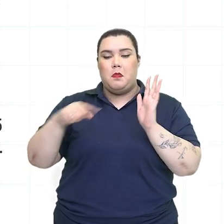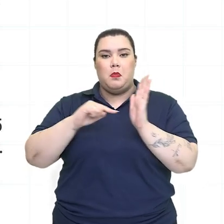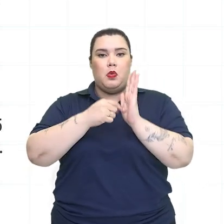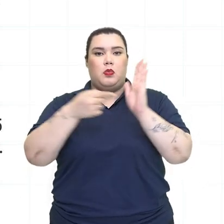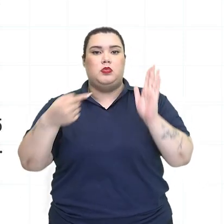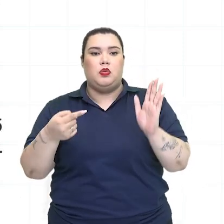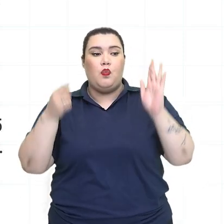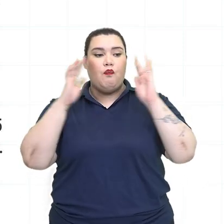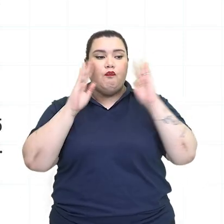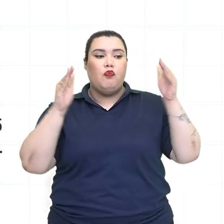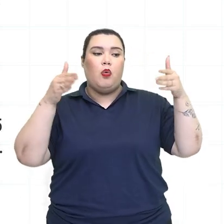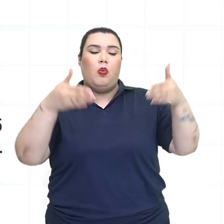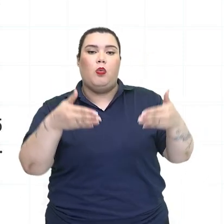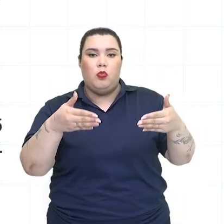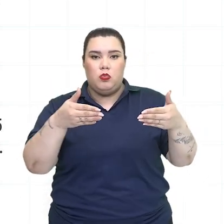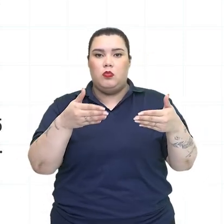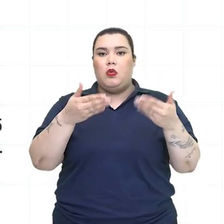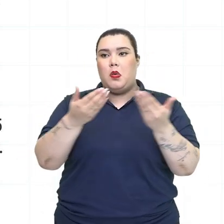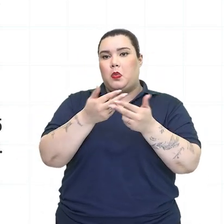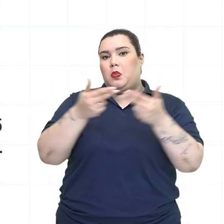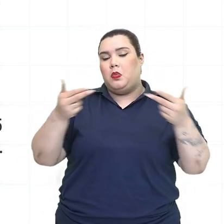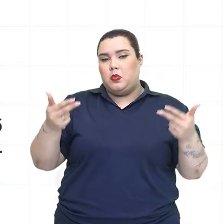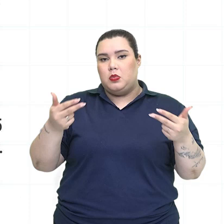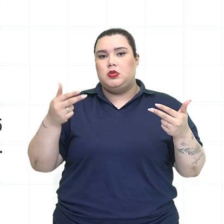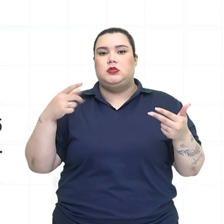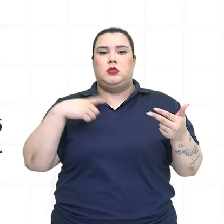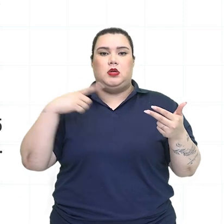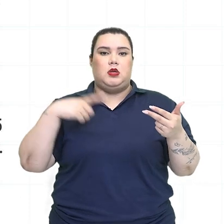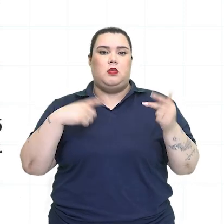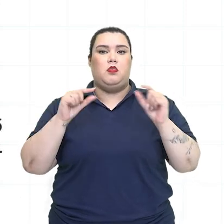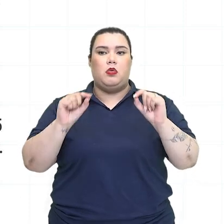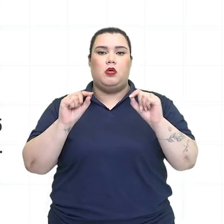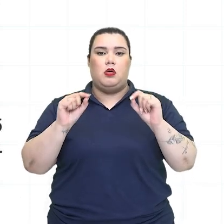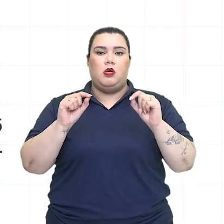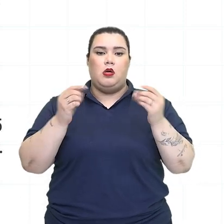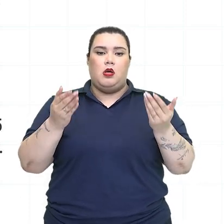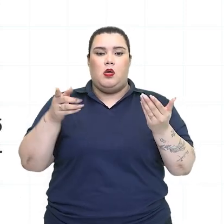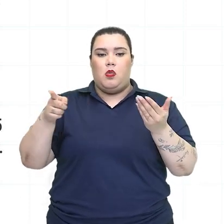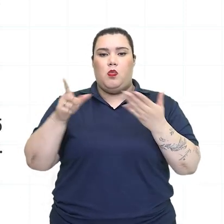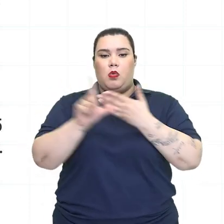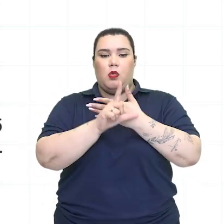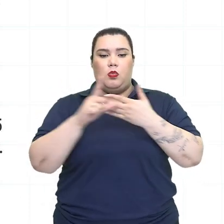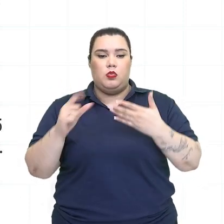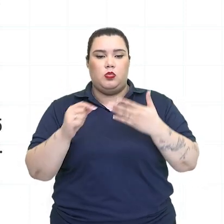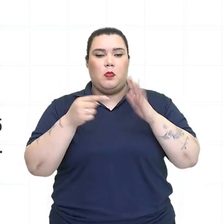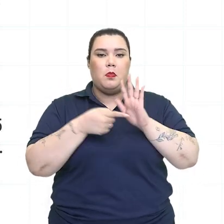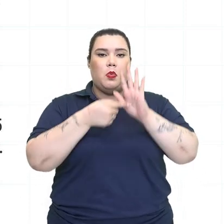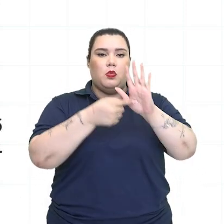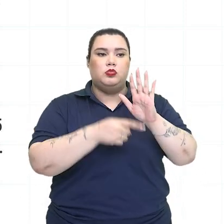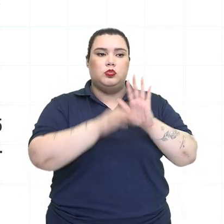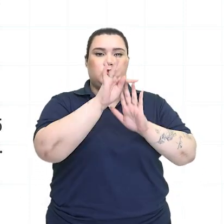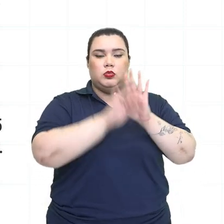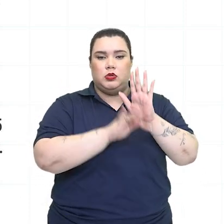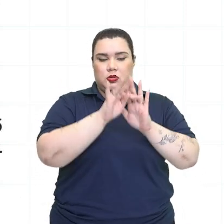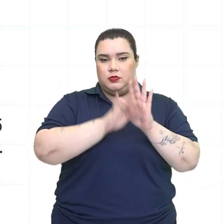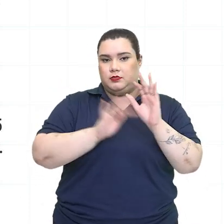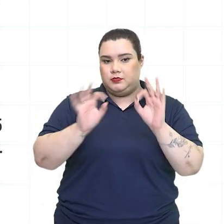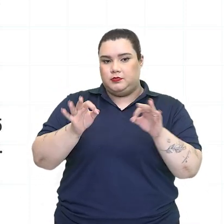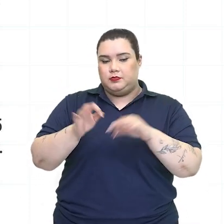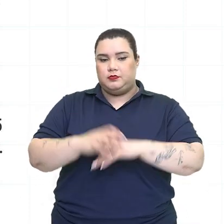vai enfatizar algo que o escritor quis transmitir às